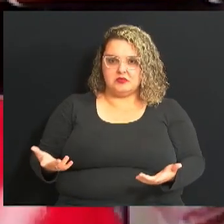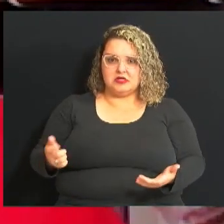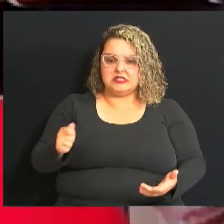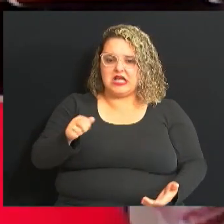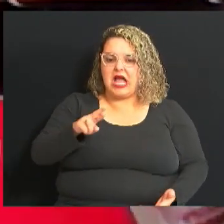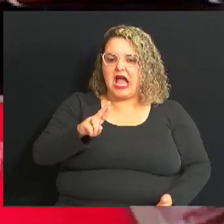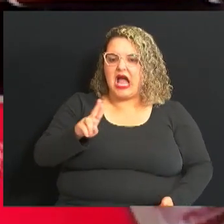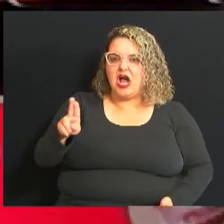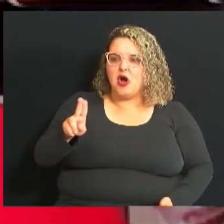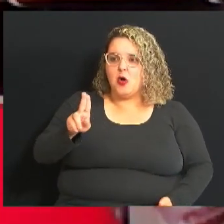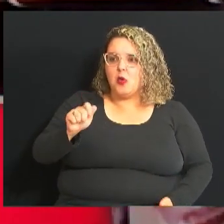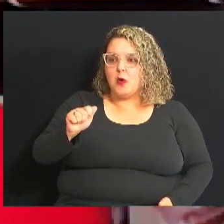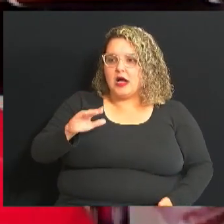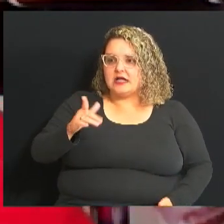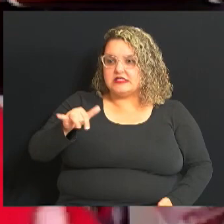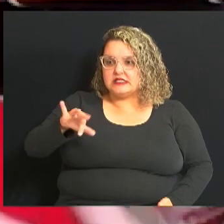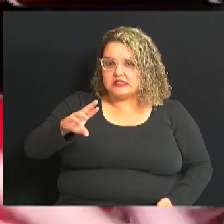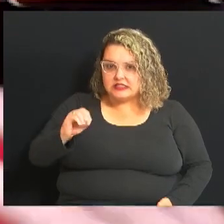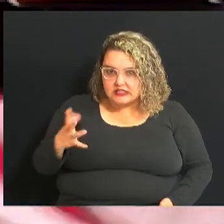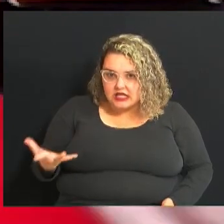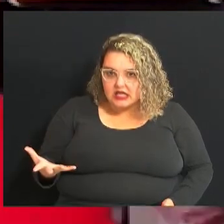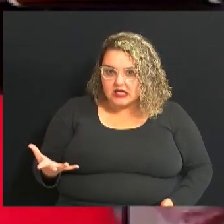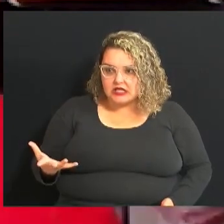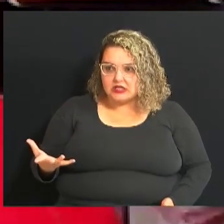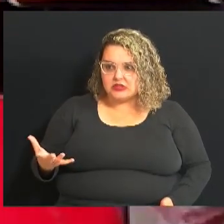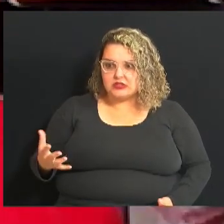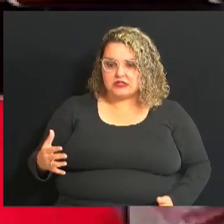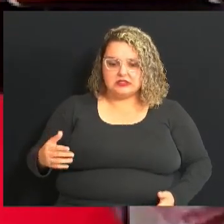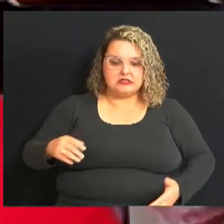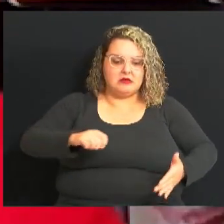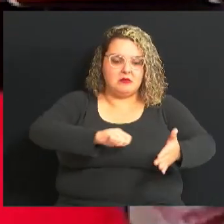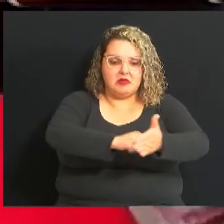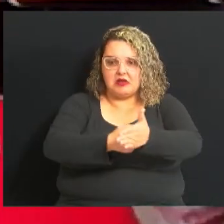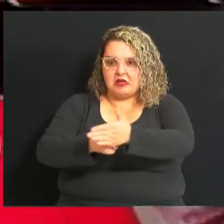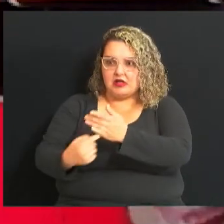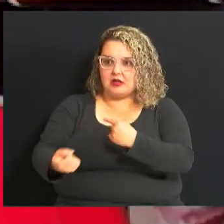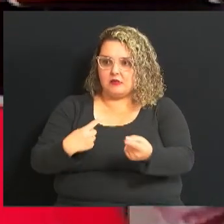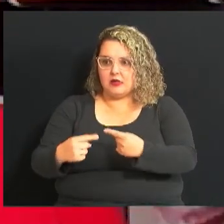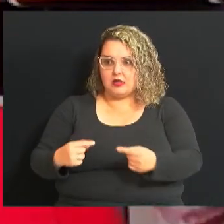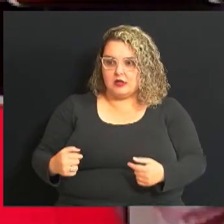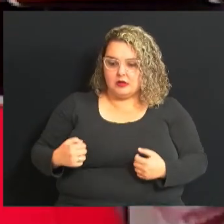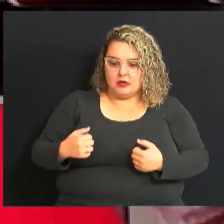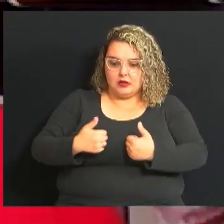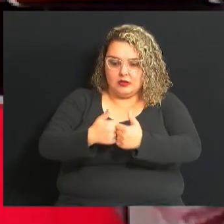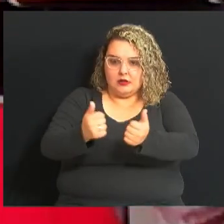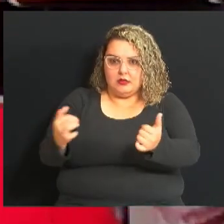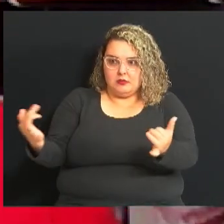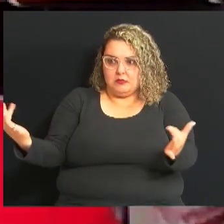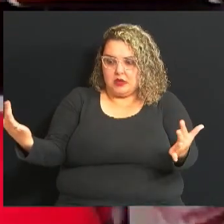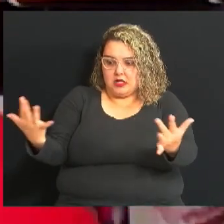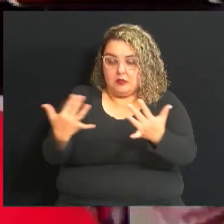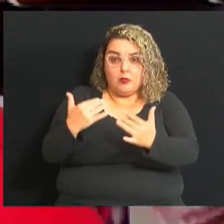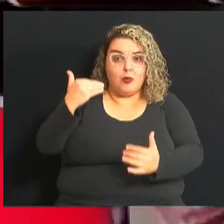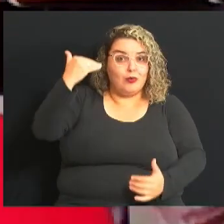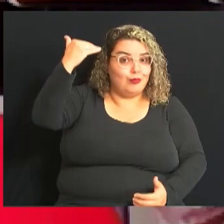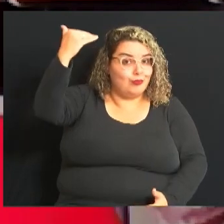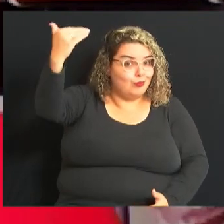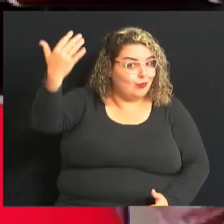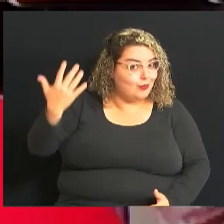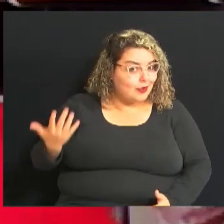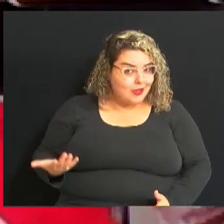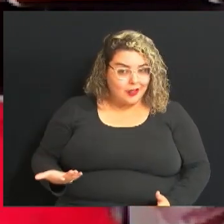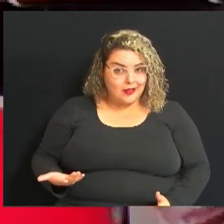sendo invadido por adultos e esses estudantes sendo constrangidos por adultos. Isso é